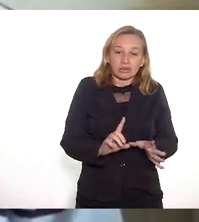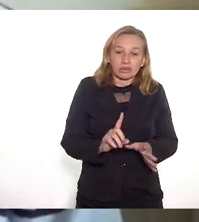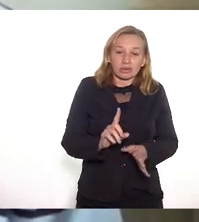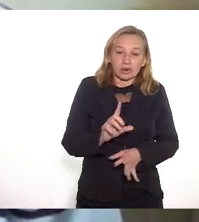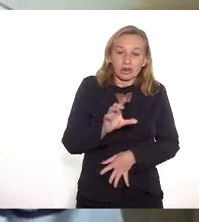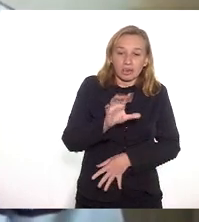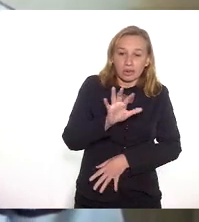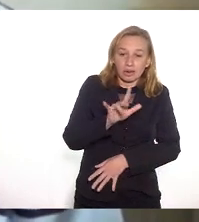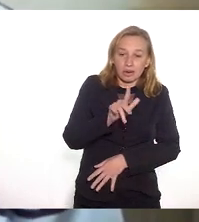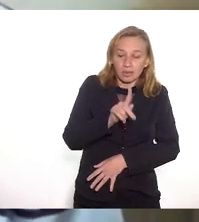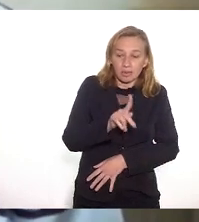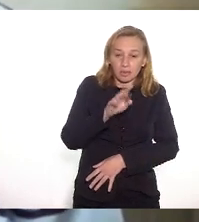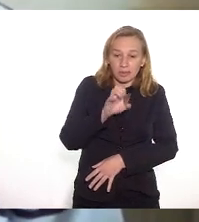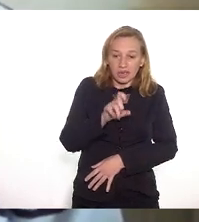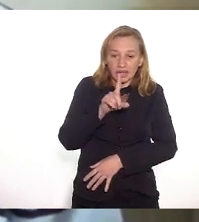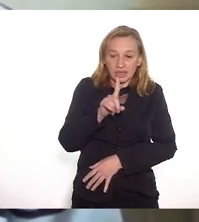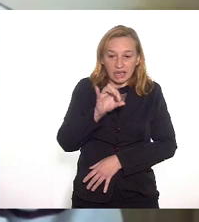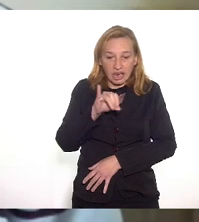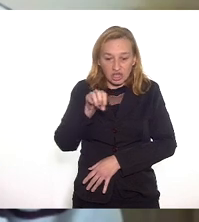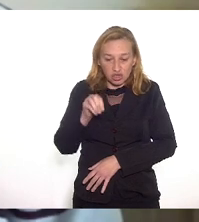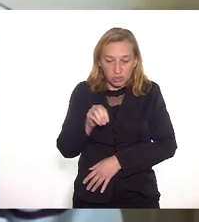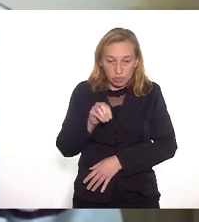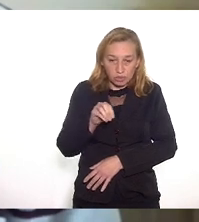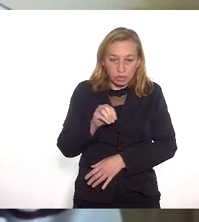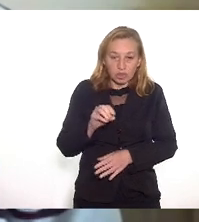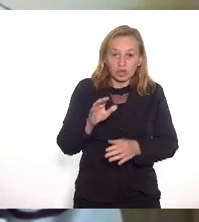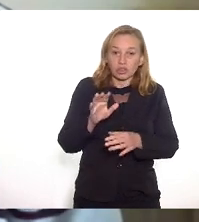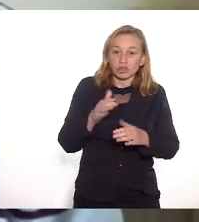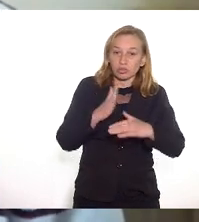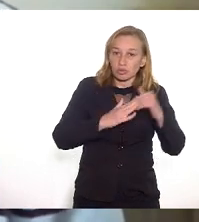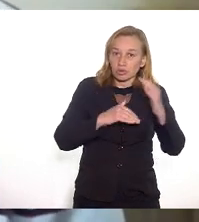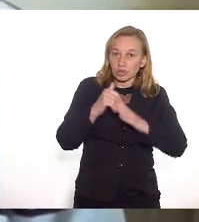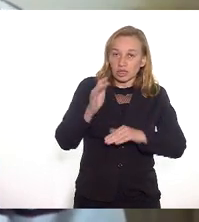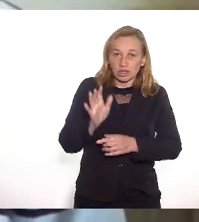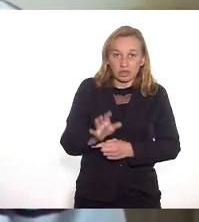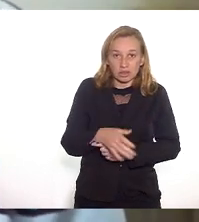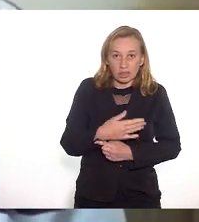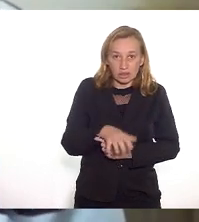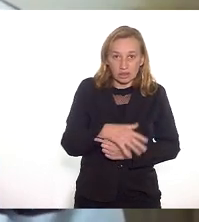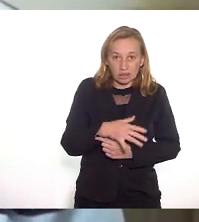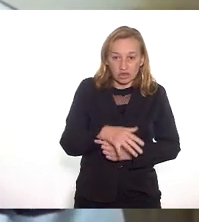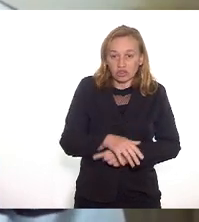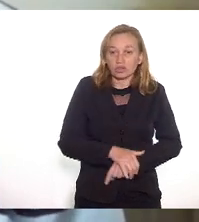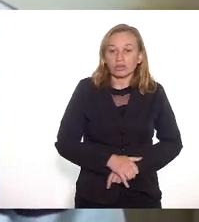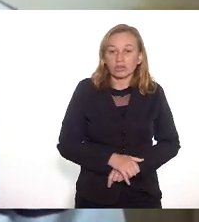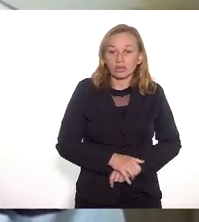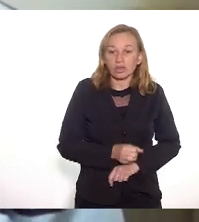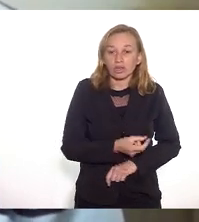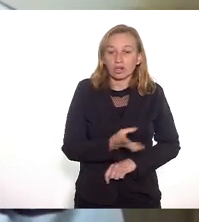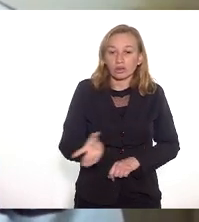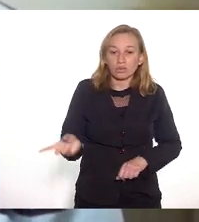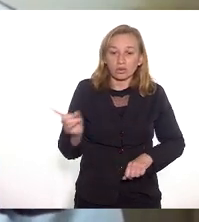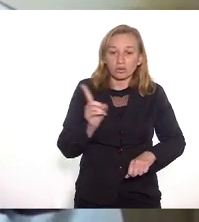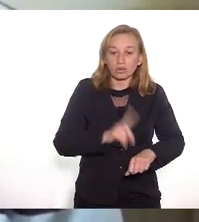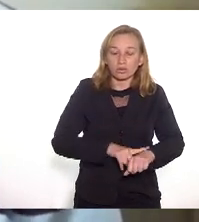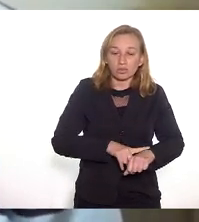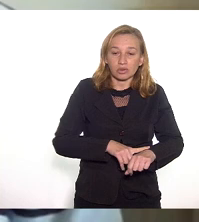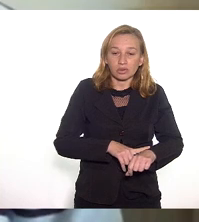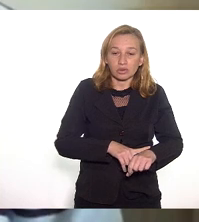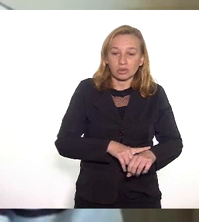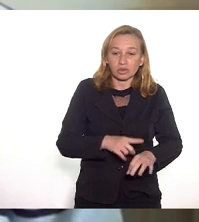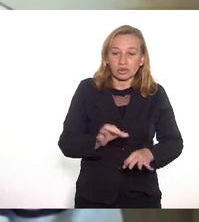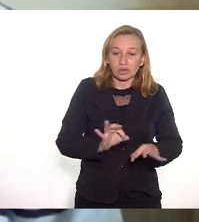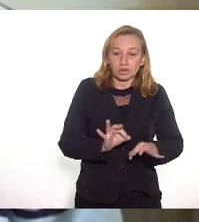de Janeiro aos profissionais taxistas enquanto durar o plano de contingência do